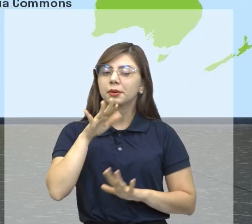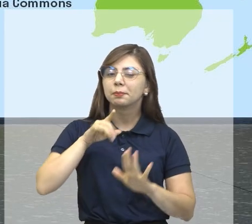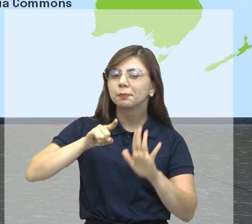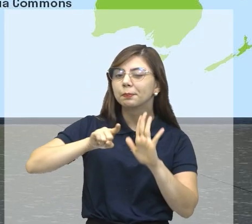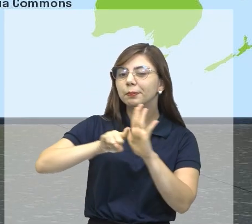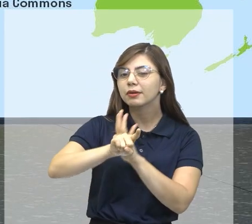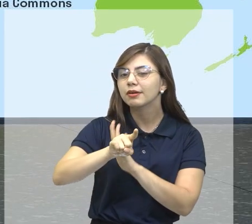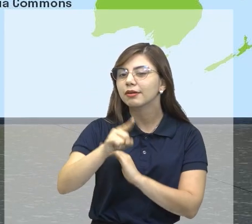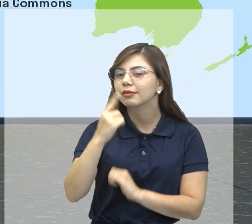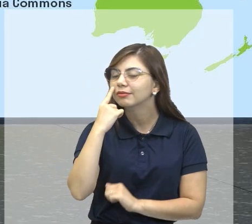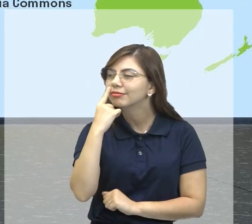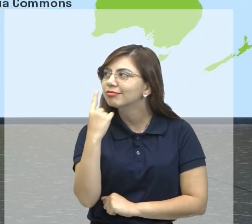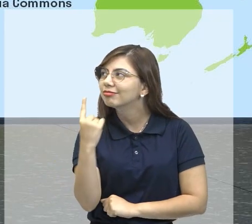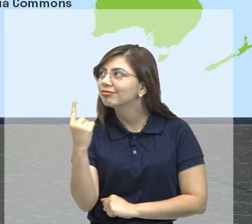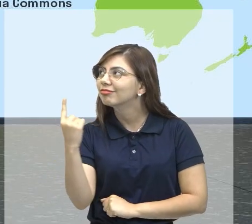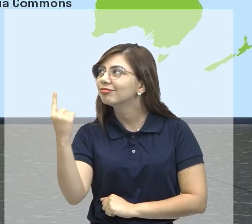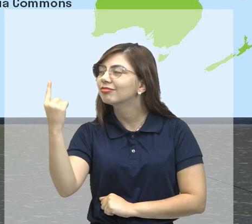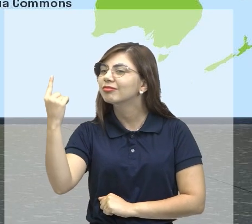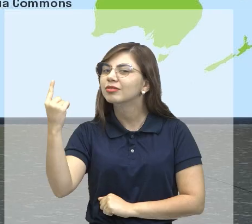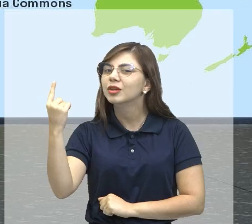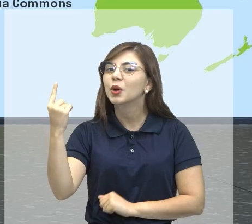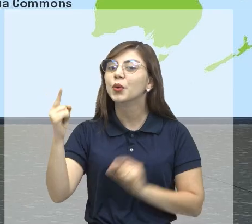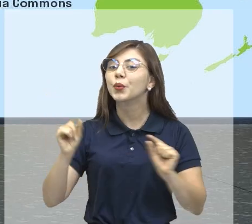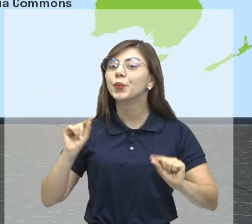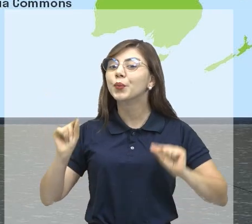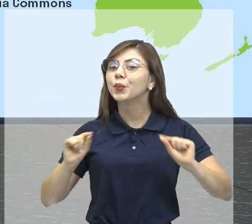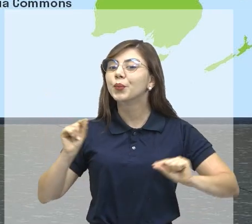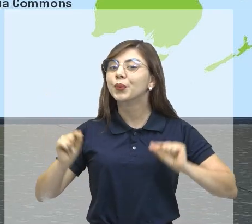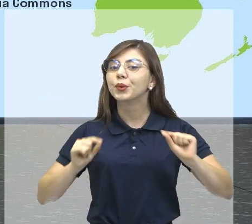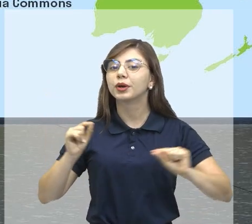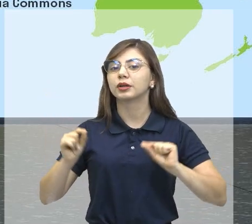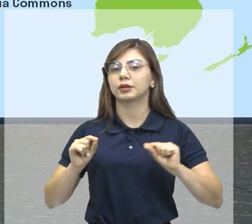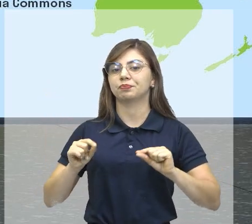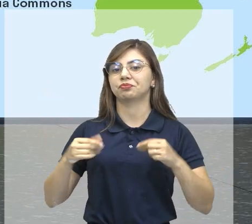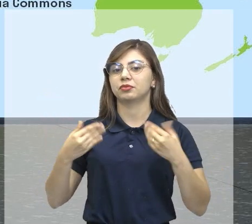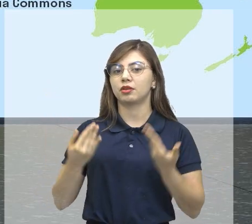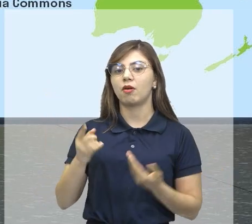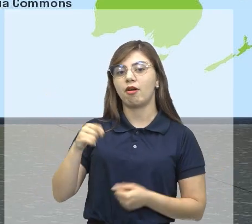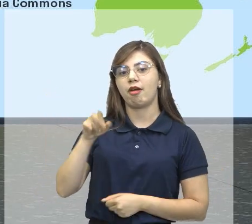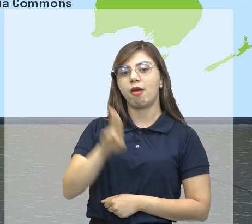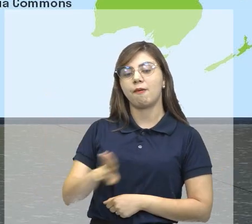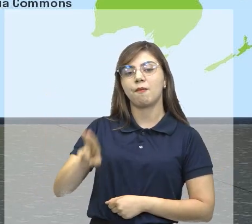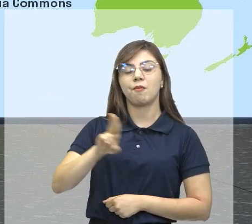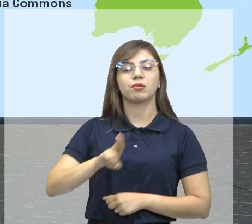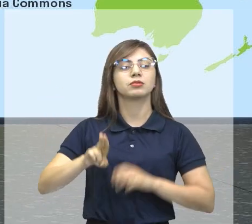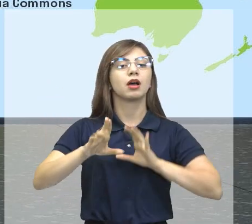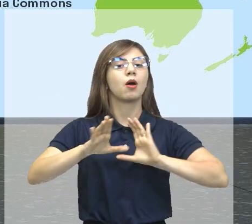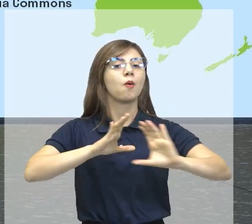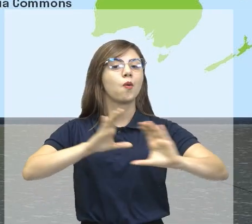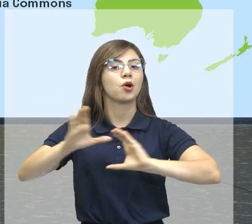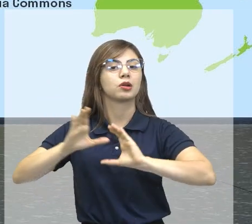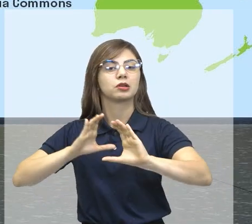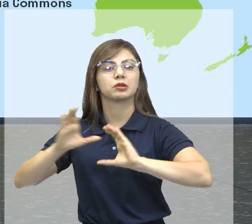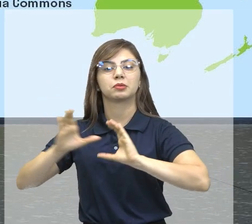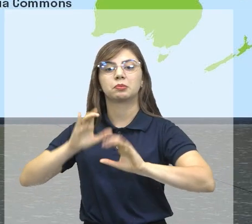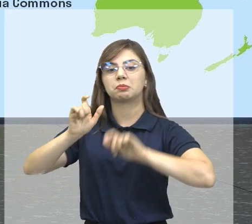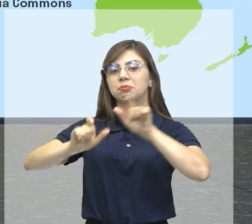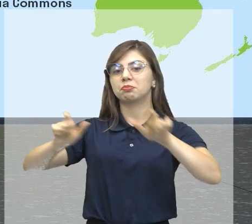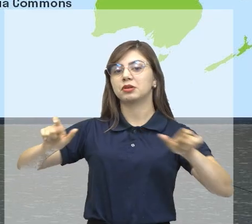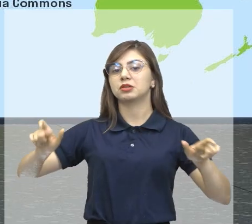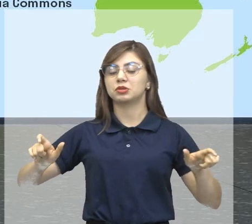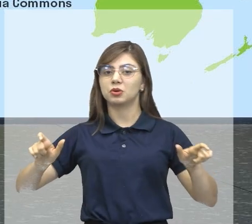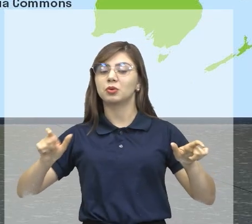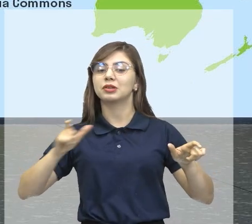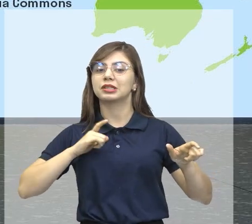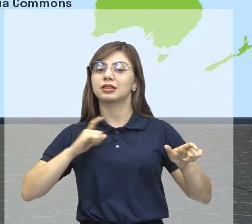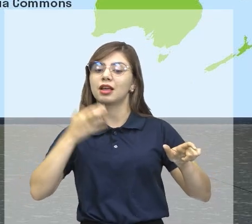para vocês, não é? Primeiro, o que é? Ela é usada como meio de comunicação por pessoas